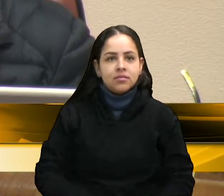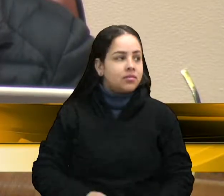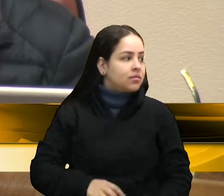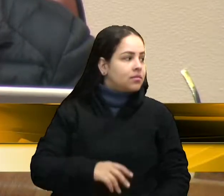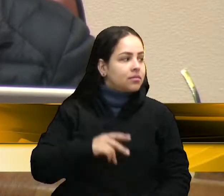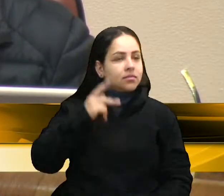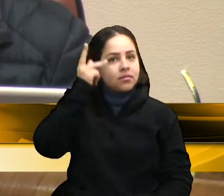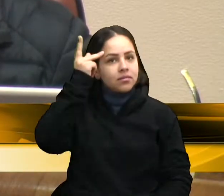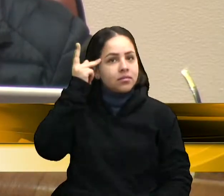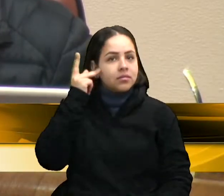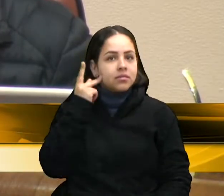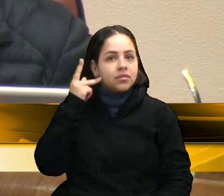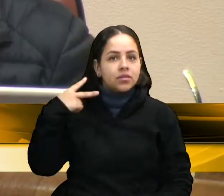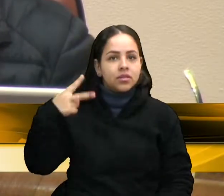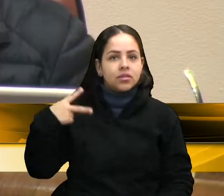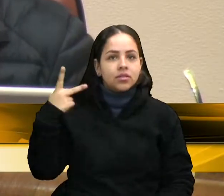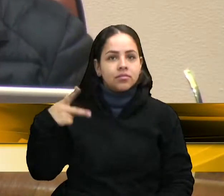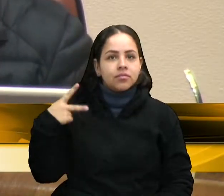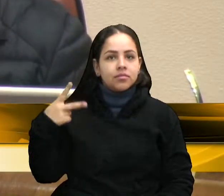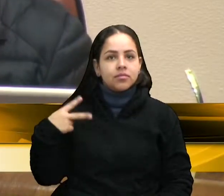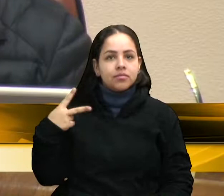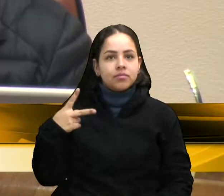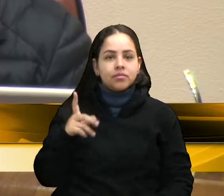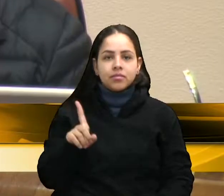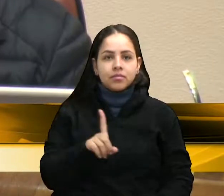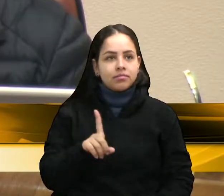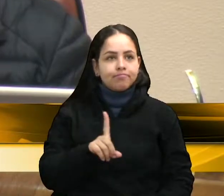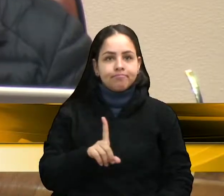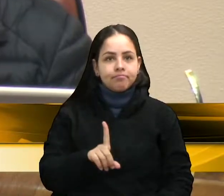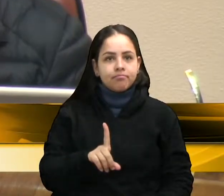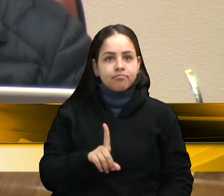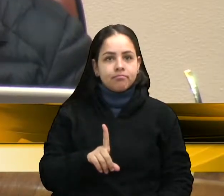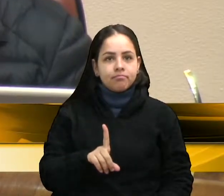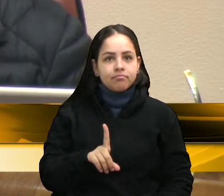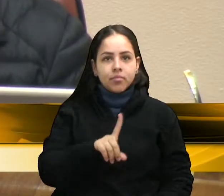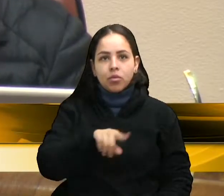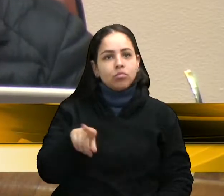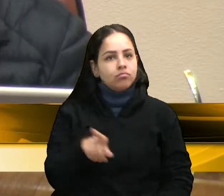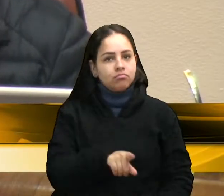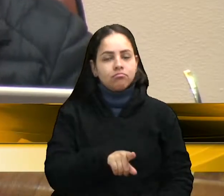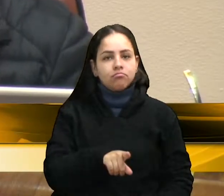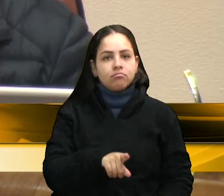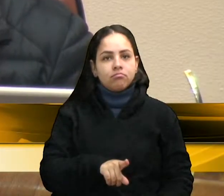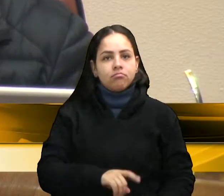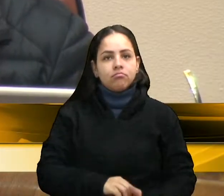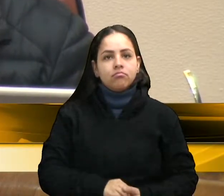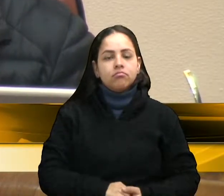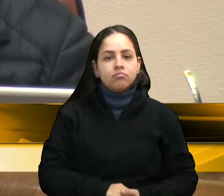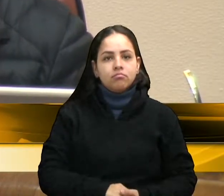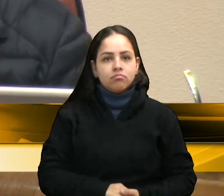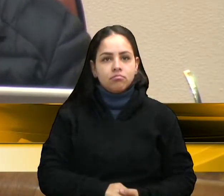Vereador. Contrário. Vereador Renato Nunes, não aparecer.